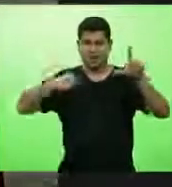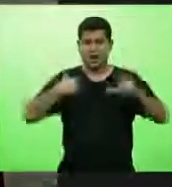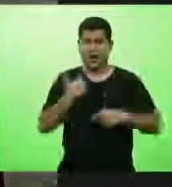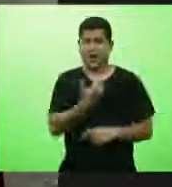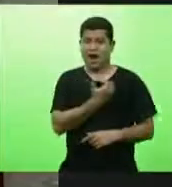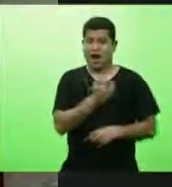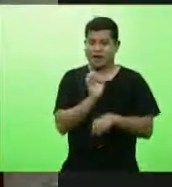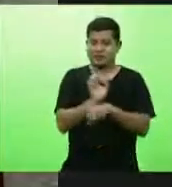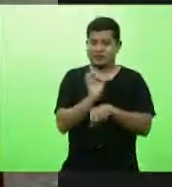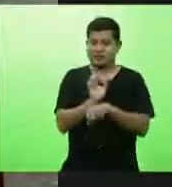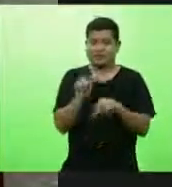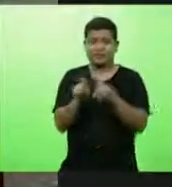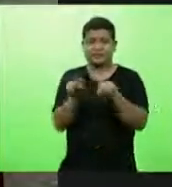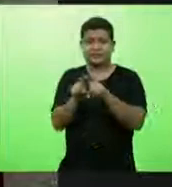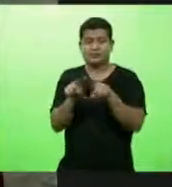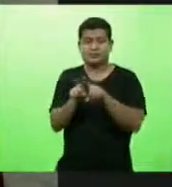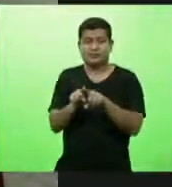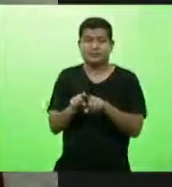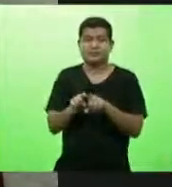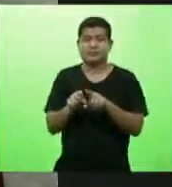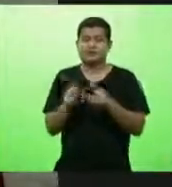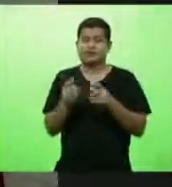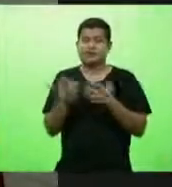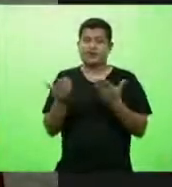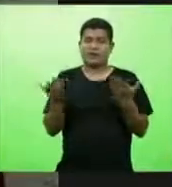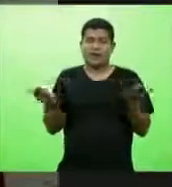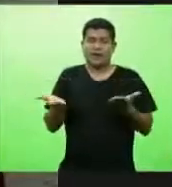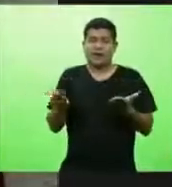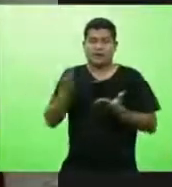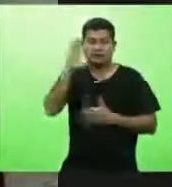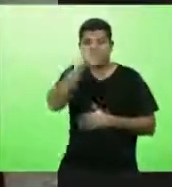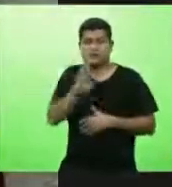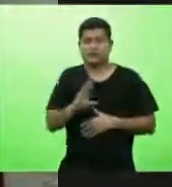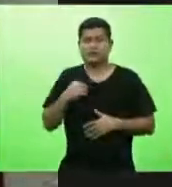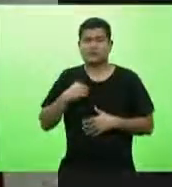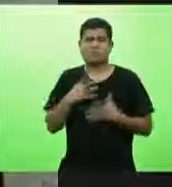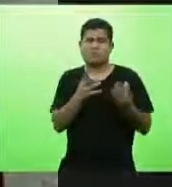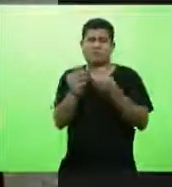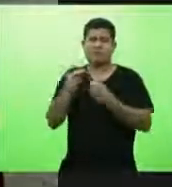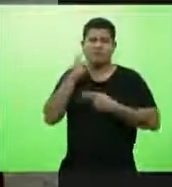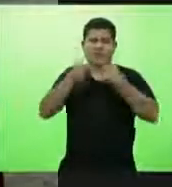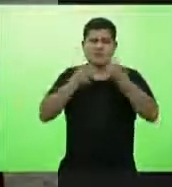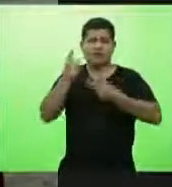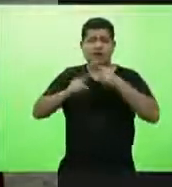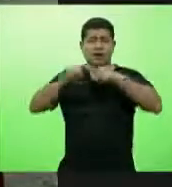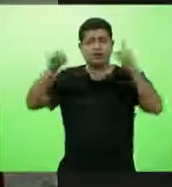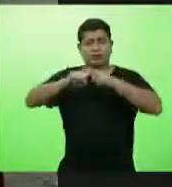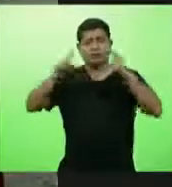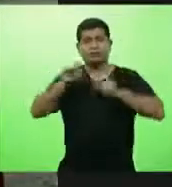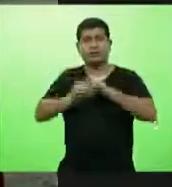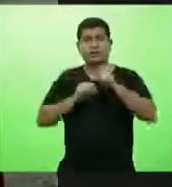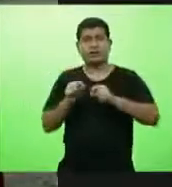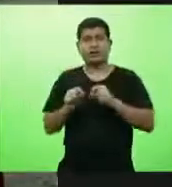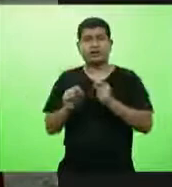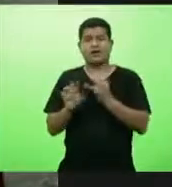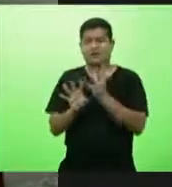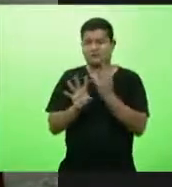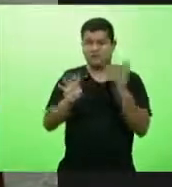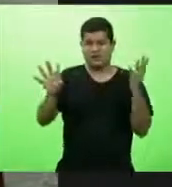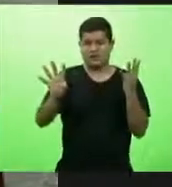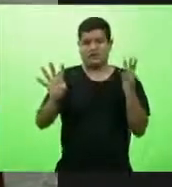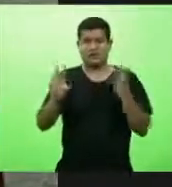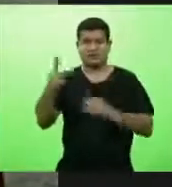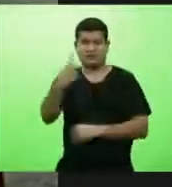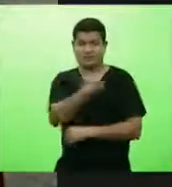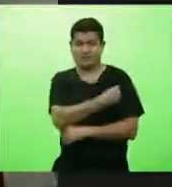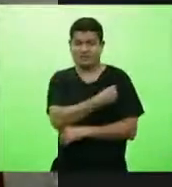não param as denúncias de fura-fila, agora novos municípios sendo investigados pelo Ministério Público, porque há